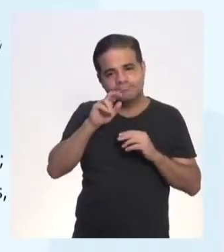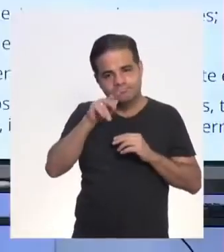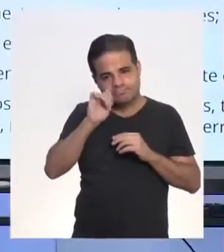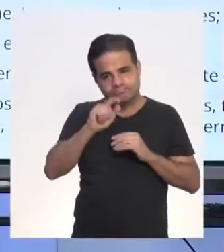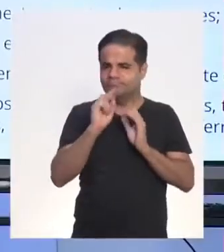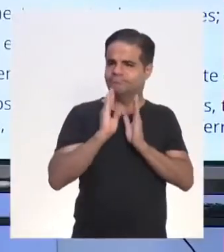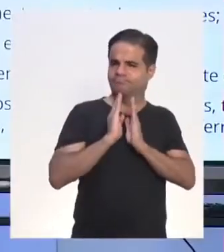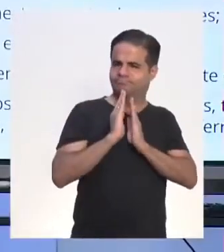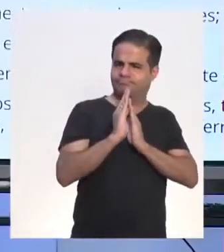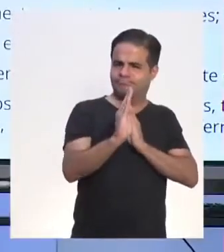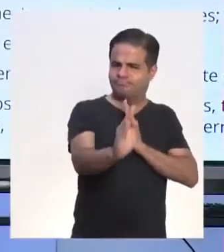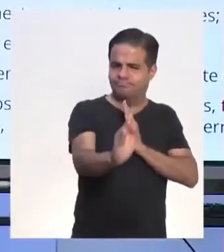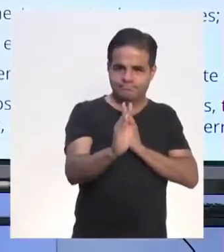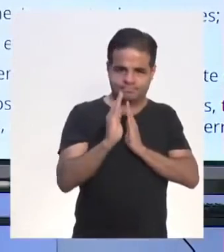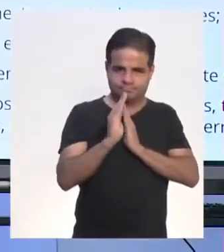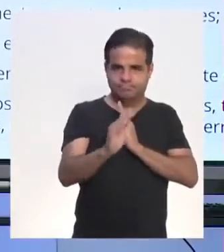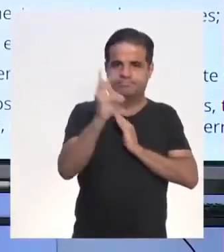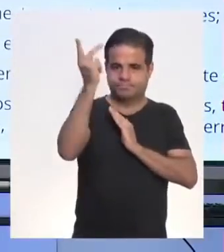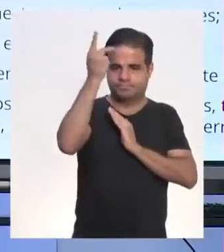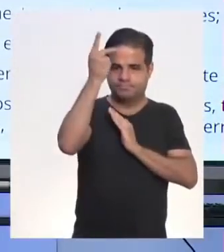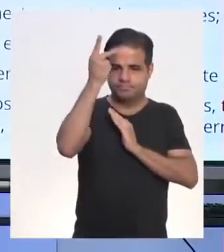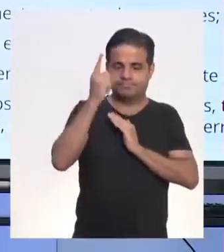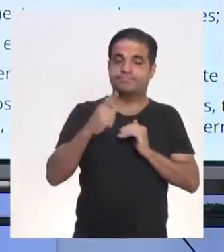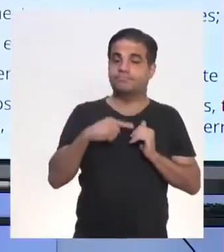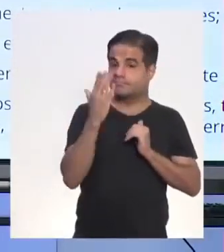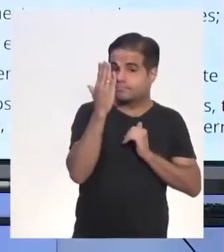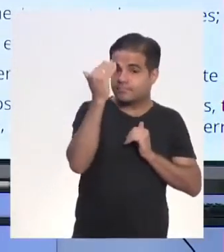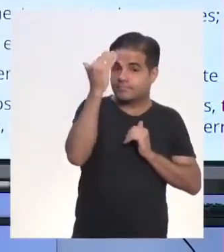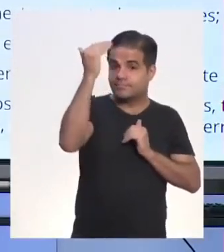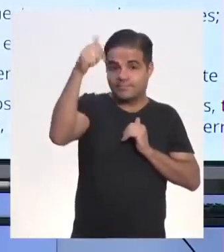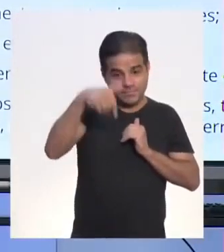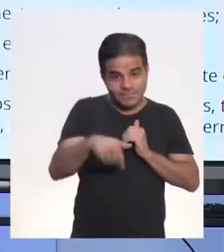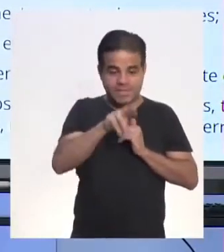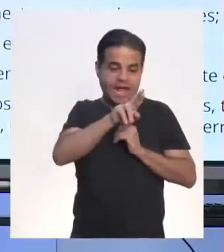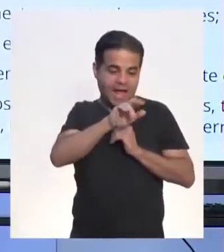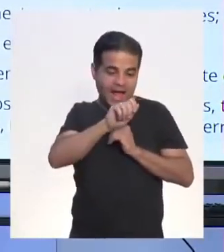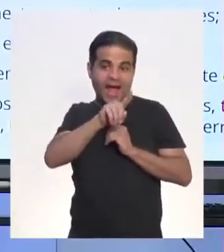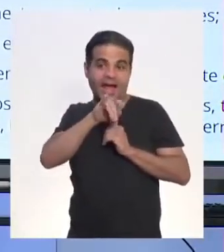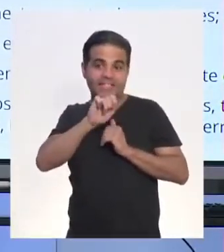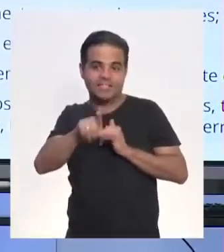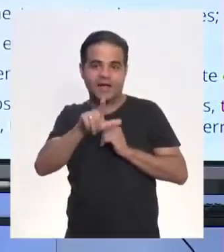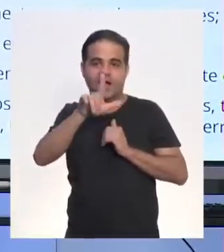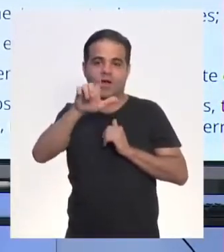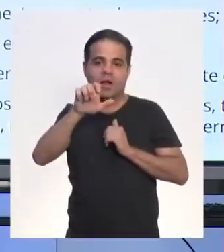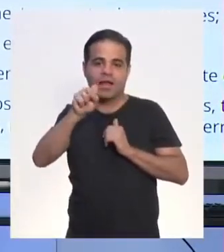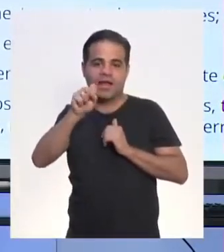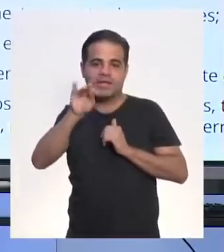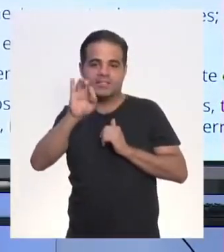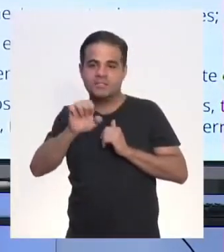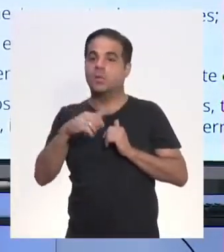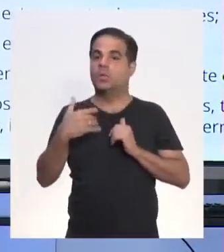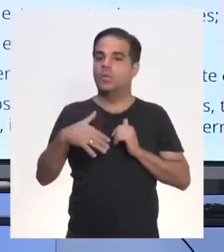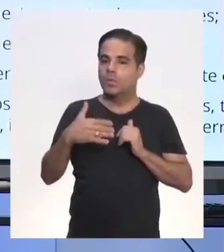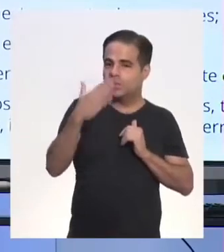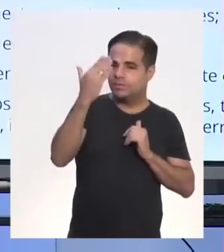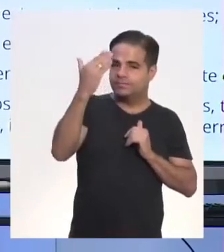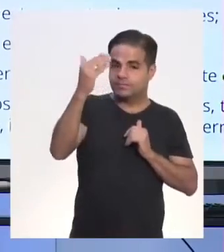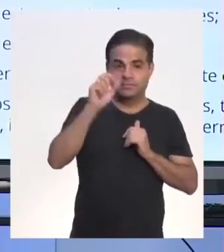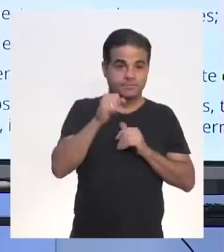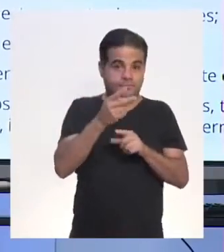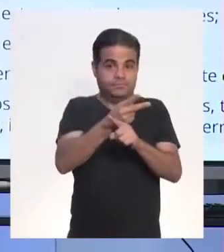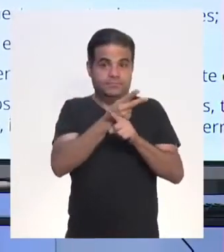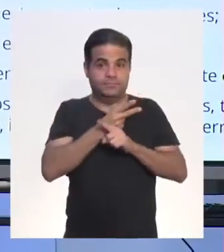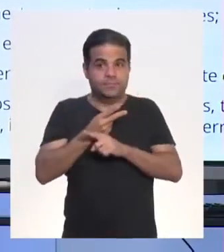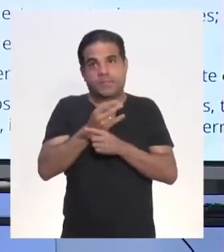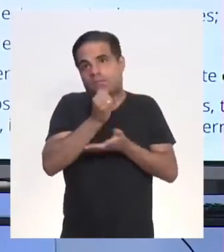linha reta. Aqui em São Paulo a gente tem a famosa Radial Leste. Exato. A famosa Radial Leste. Só que se você buscar, por